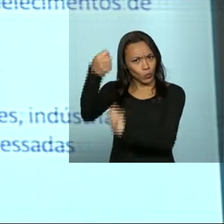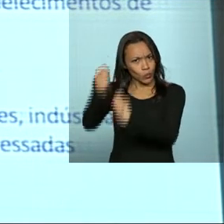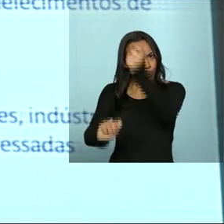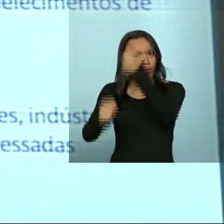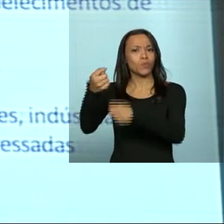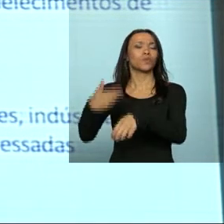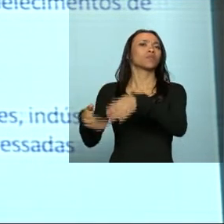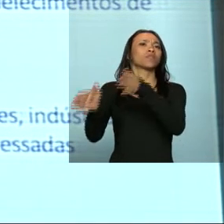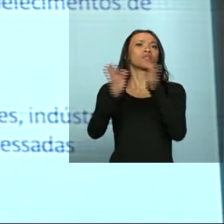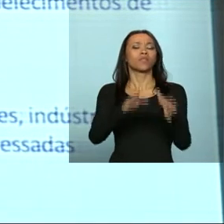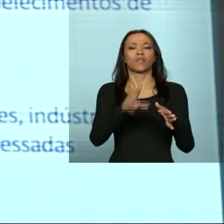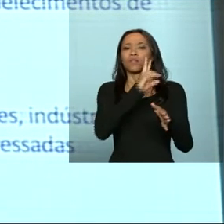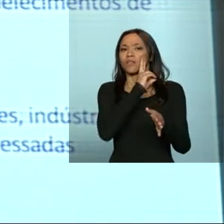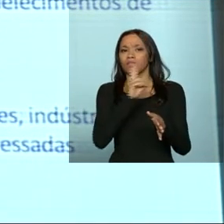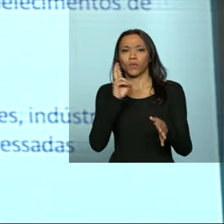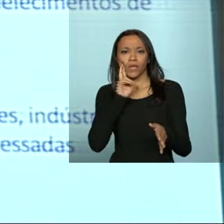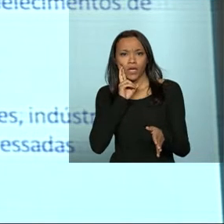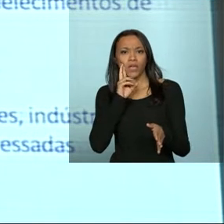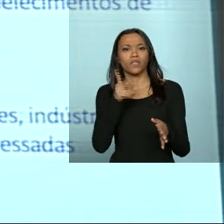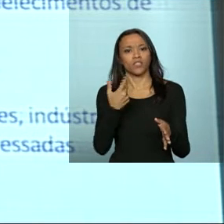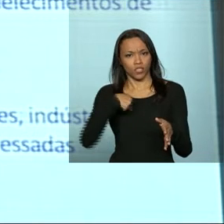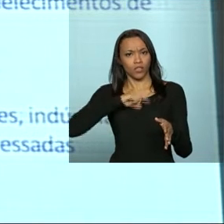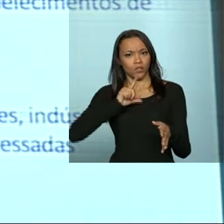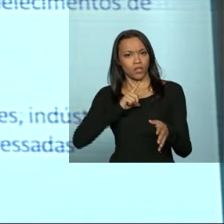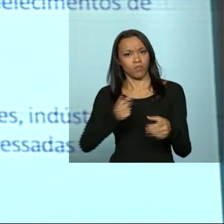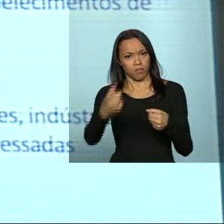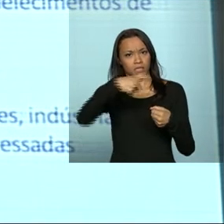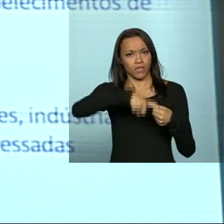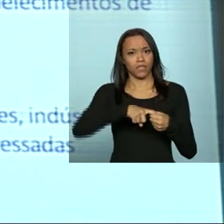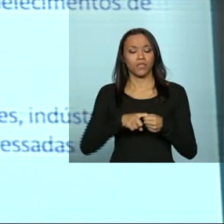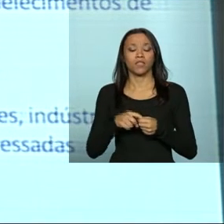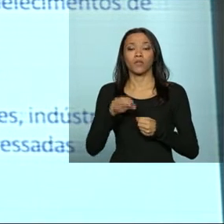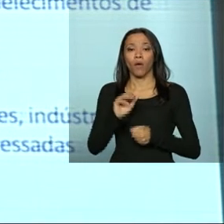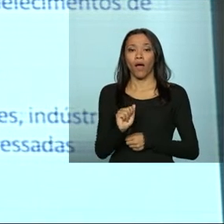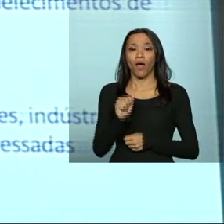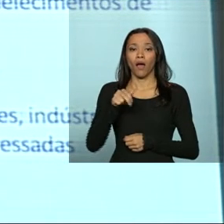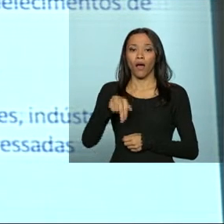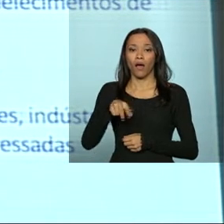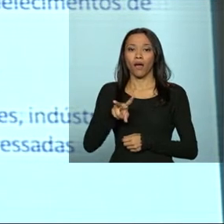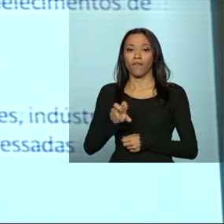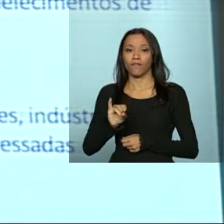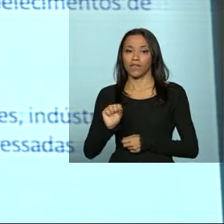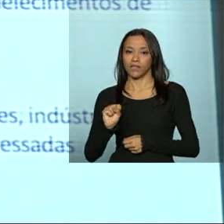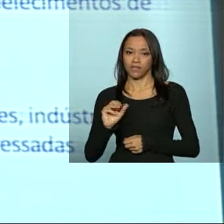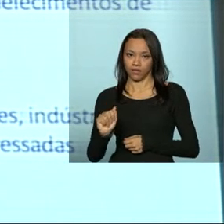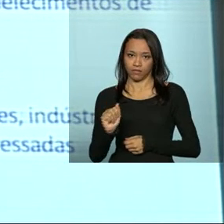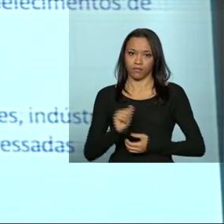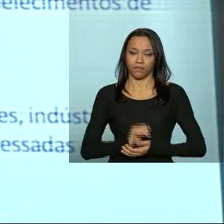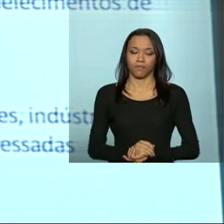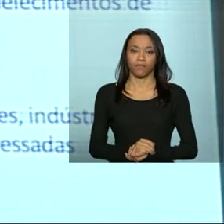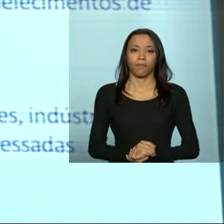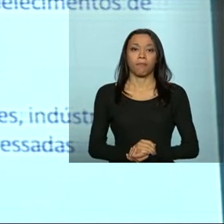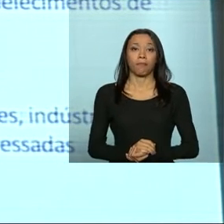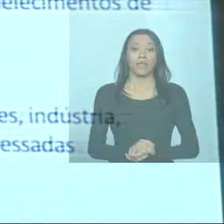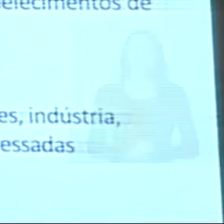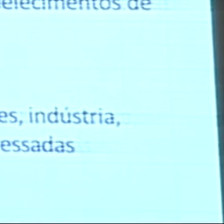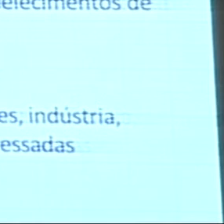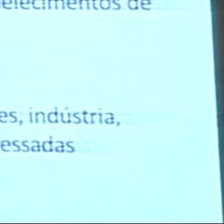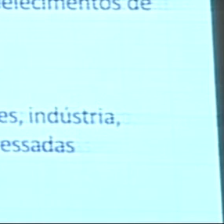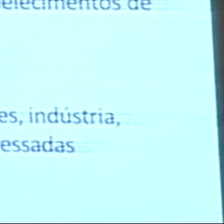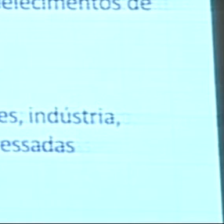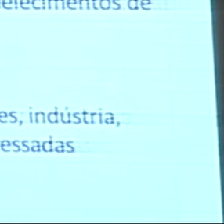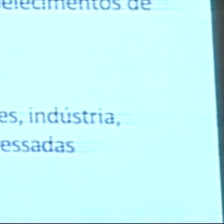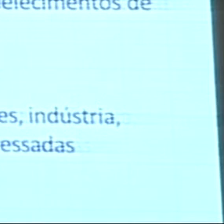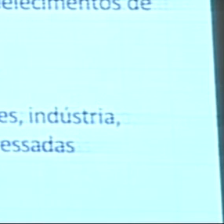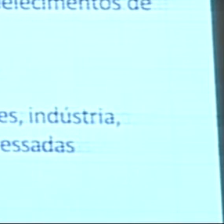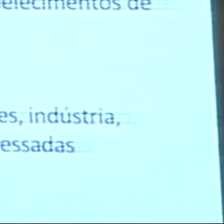self-service, restaurantes, que são parcerias que a Anvisa também faz, que a gente vai falar mais à frente. Também há um conjunto de estratégias